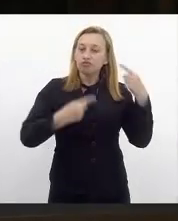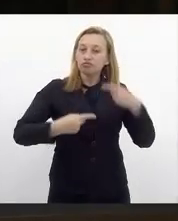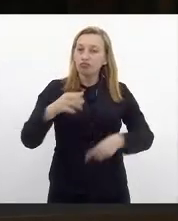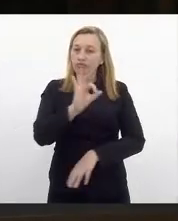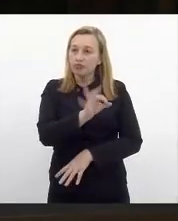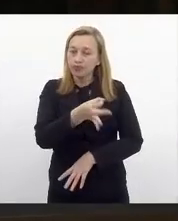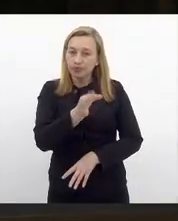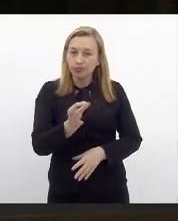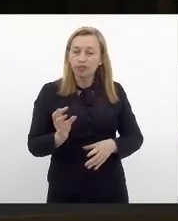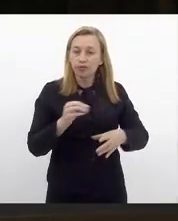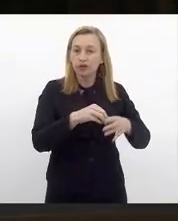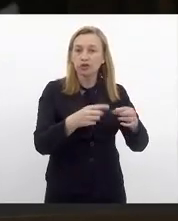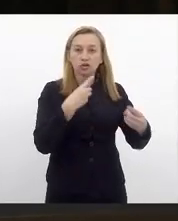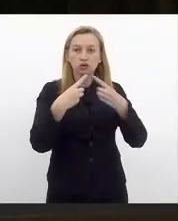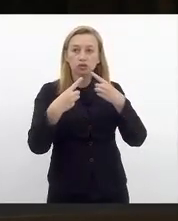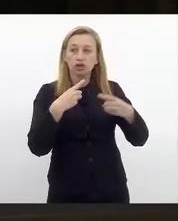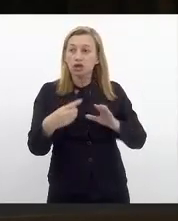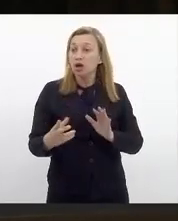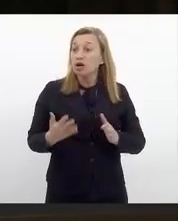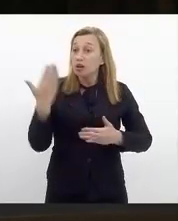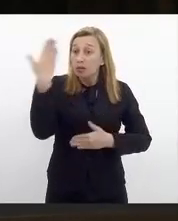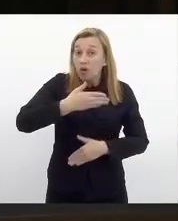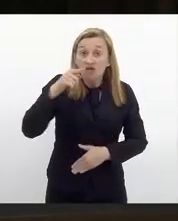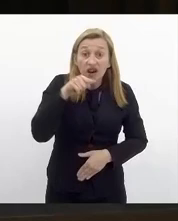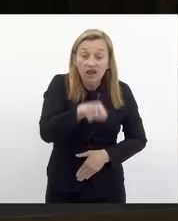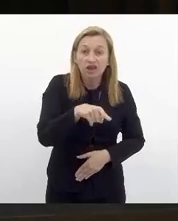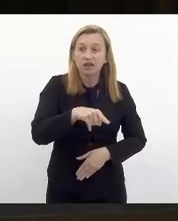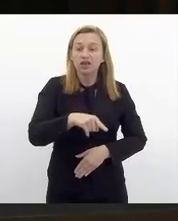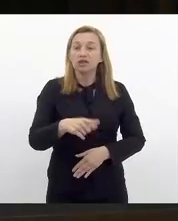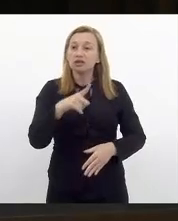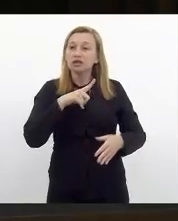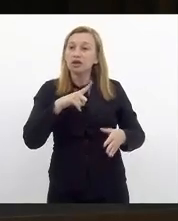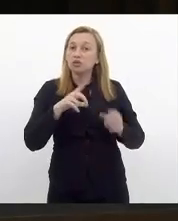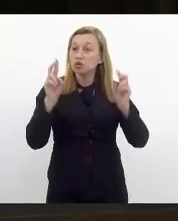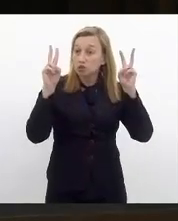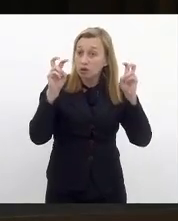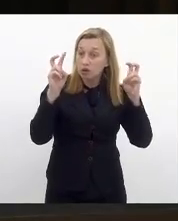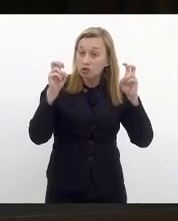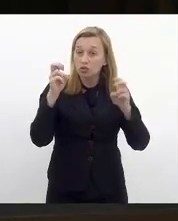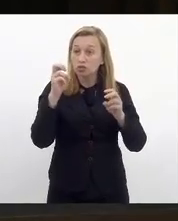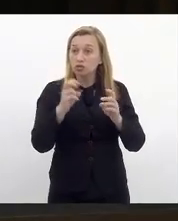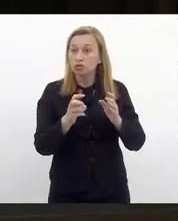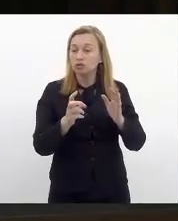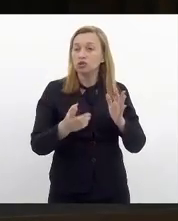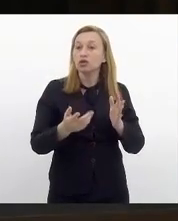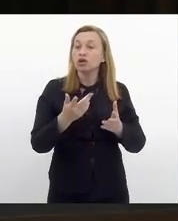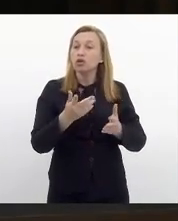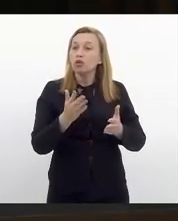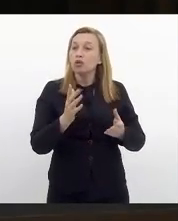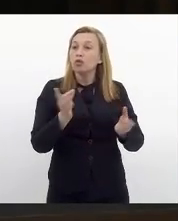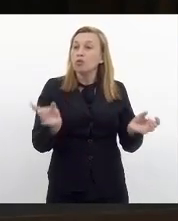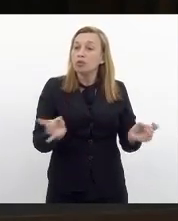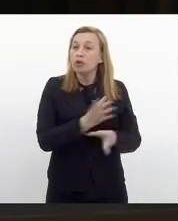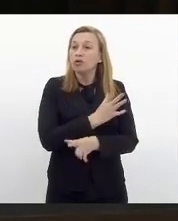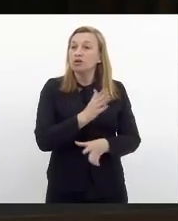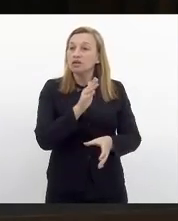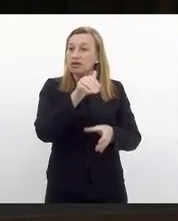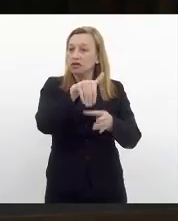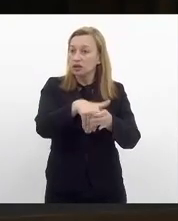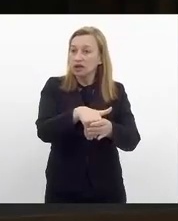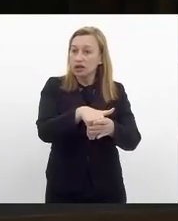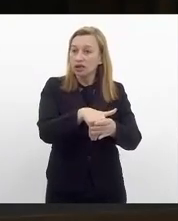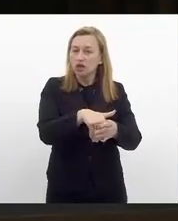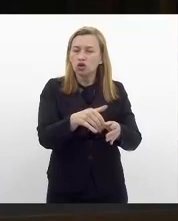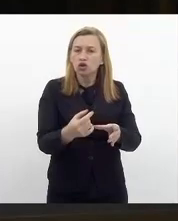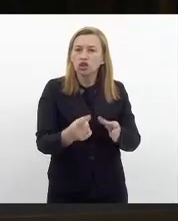na discussão EA prova está aqui estamos com uma matéria na mão pronta para ser votada sem